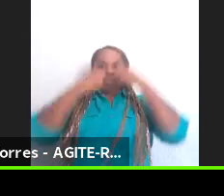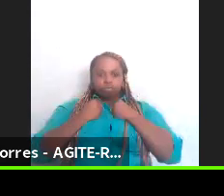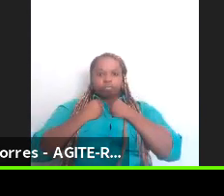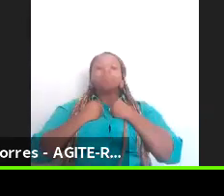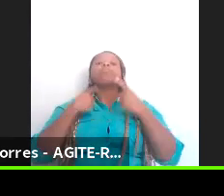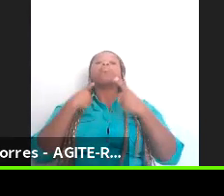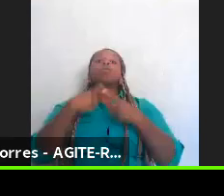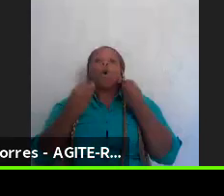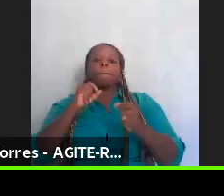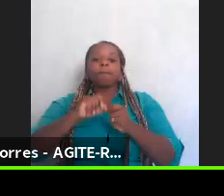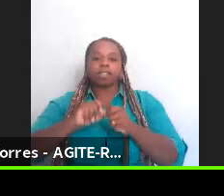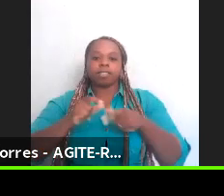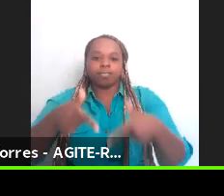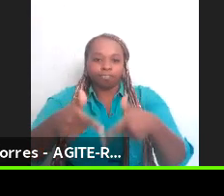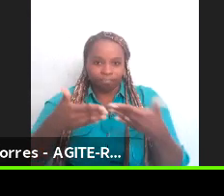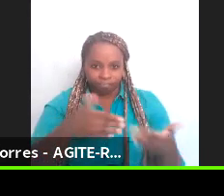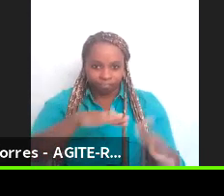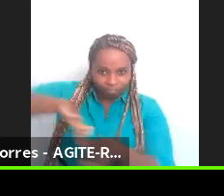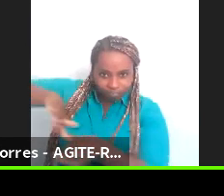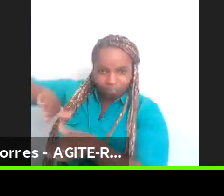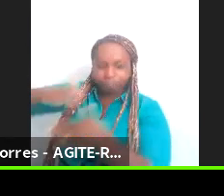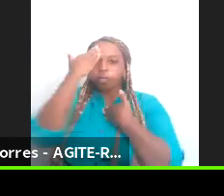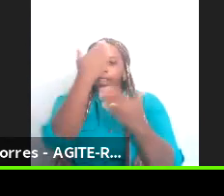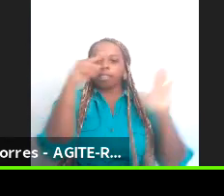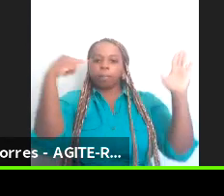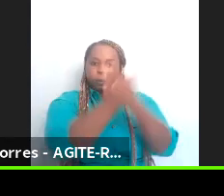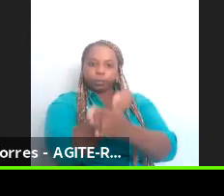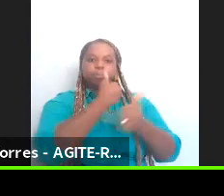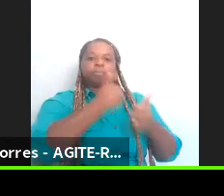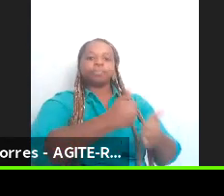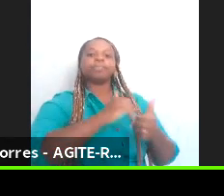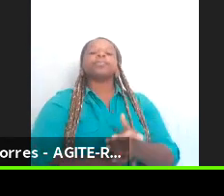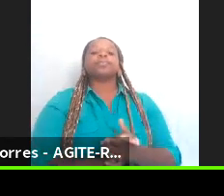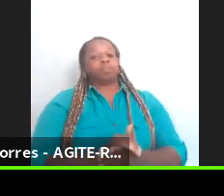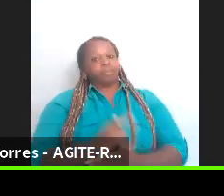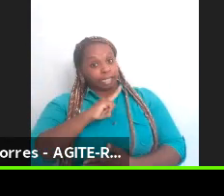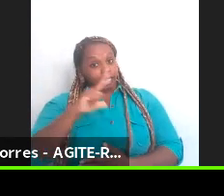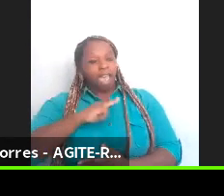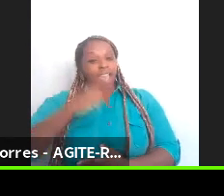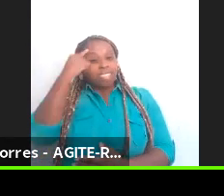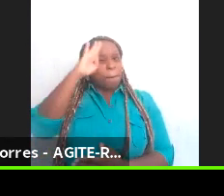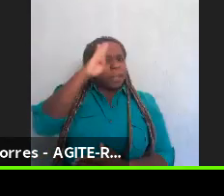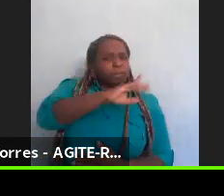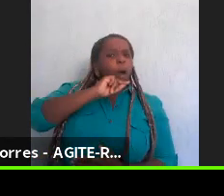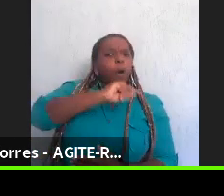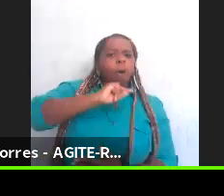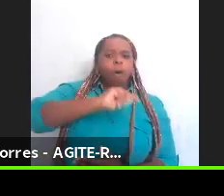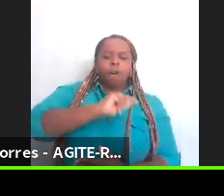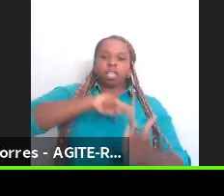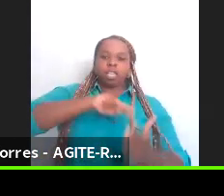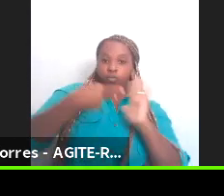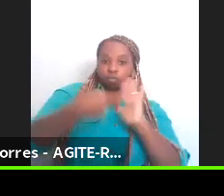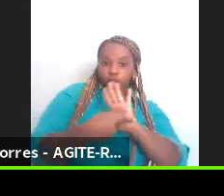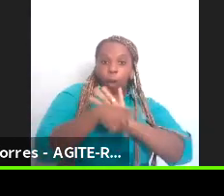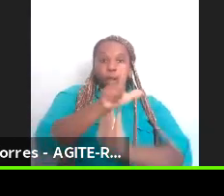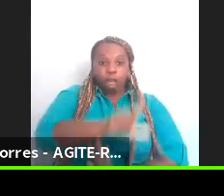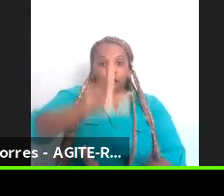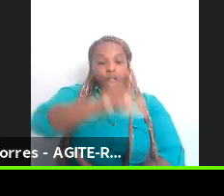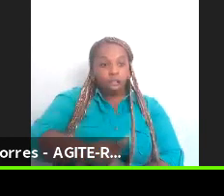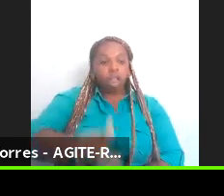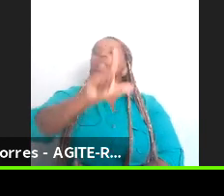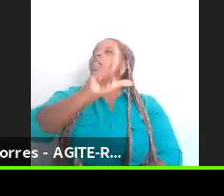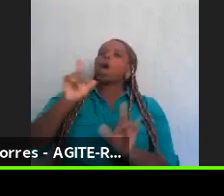Obrigada. Bom, a gente, né, existe essa ideia de que a tradução literária é o